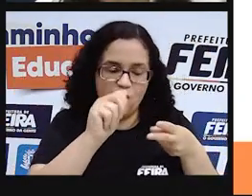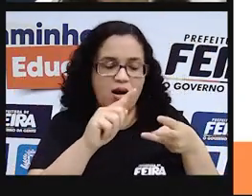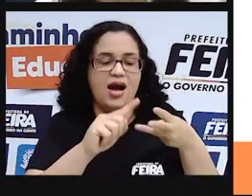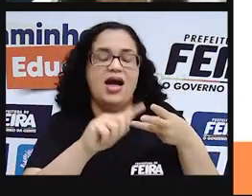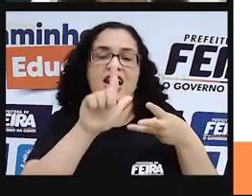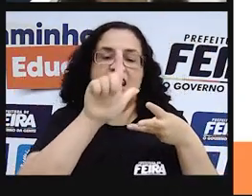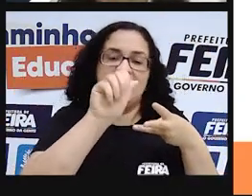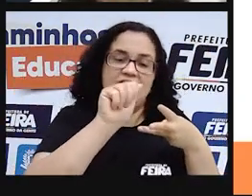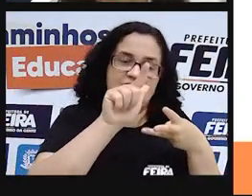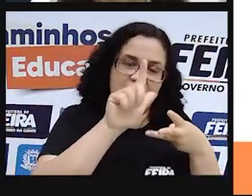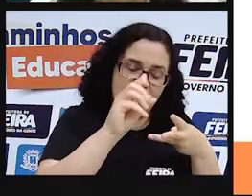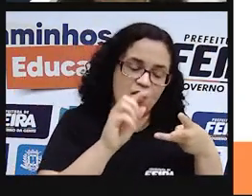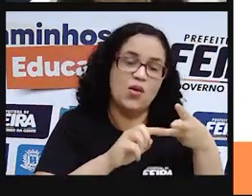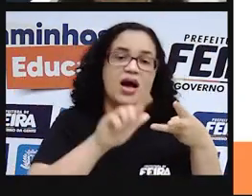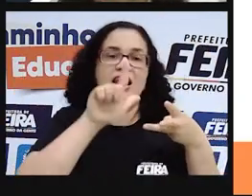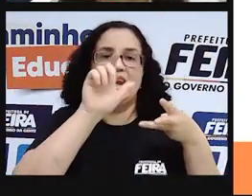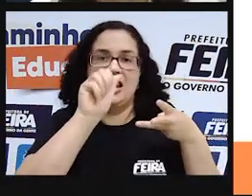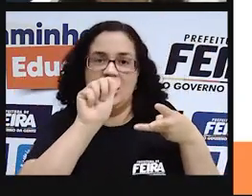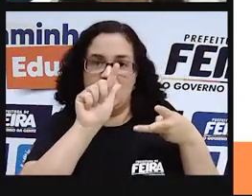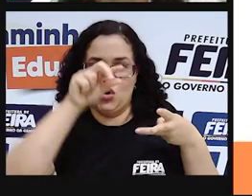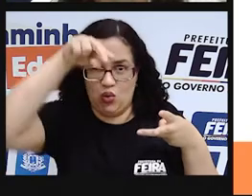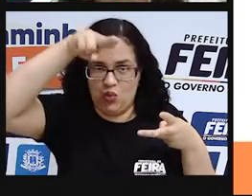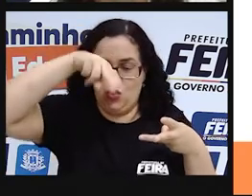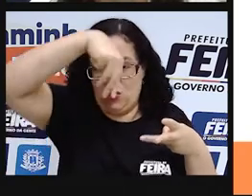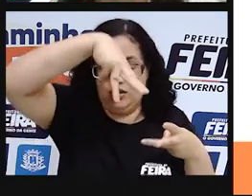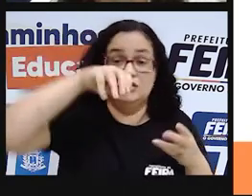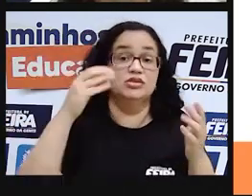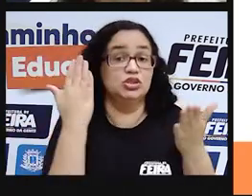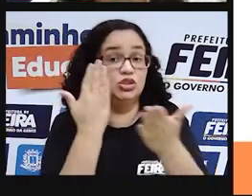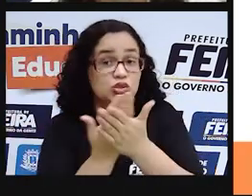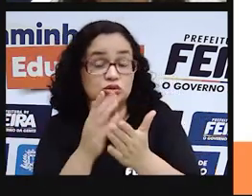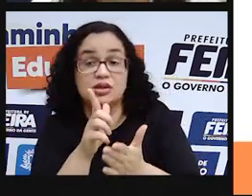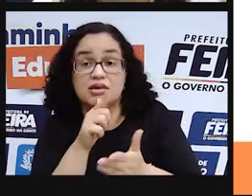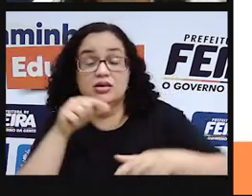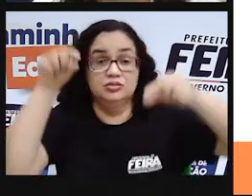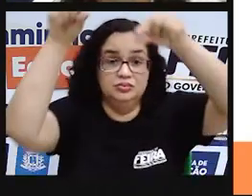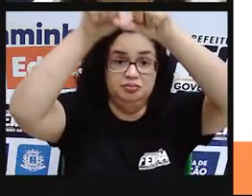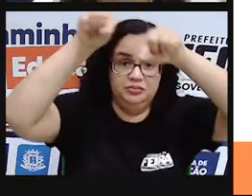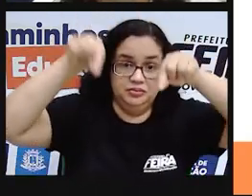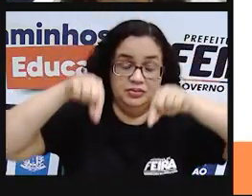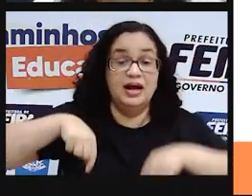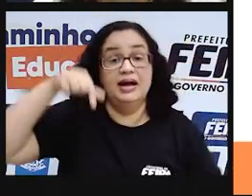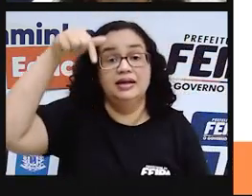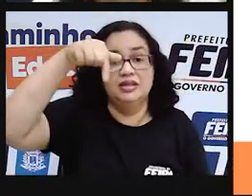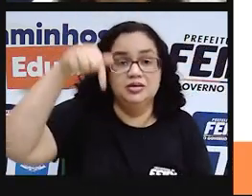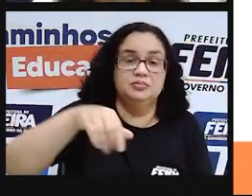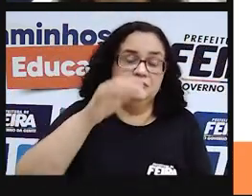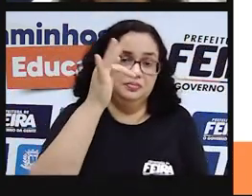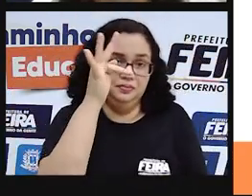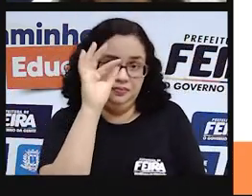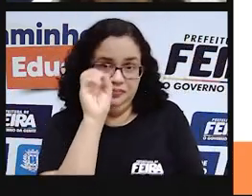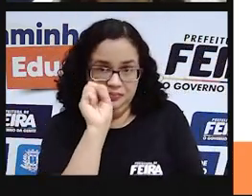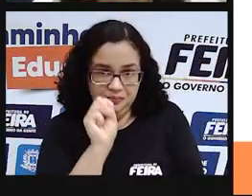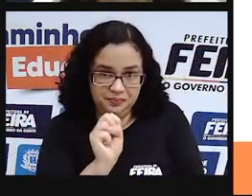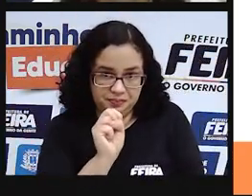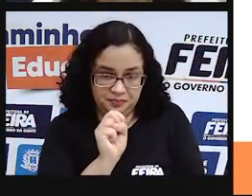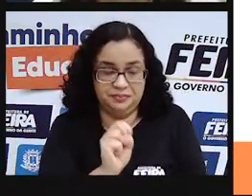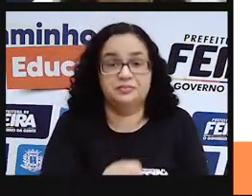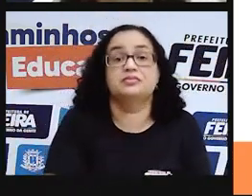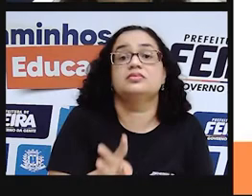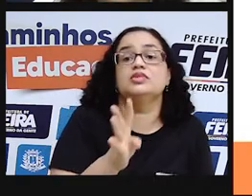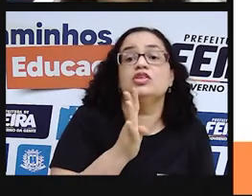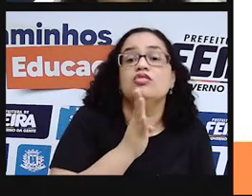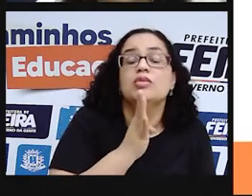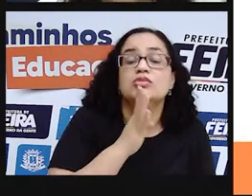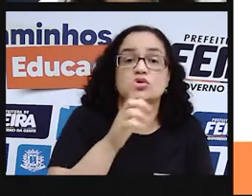e a gente vai continuar estudando sobre as Lagoas mas agora na Perspectiva aqui de Feira de Santana vamos